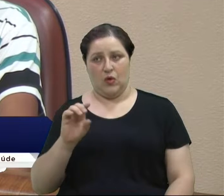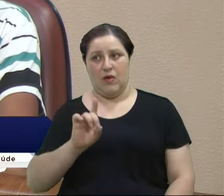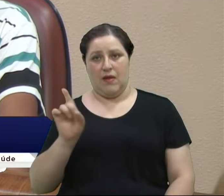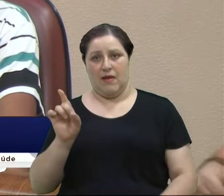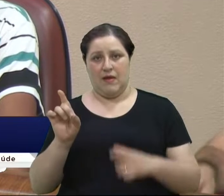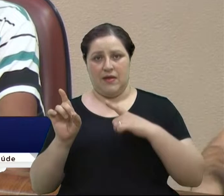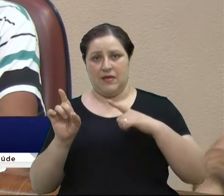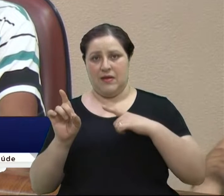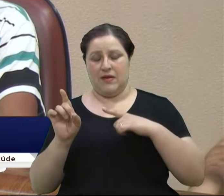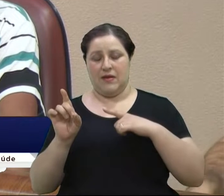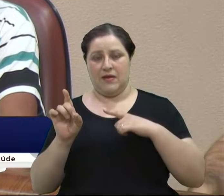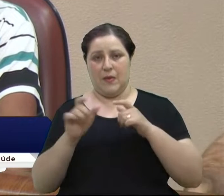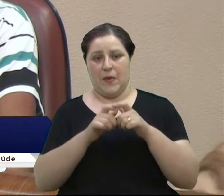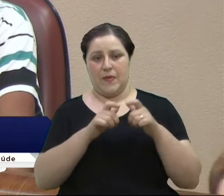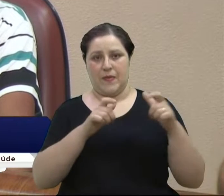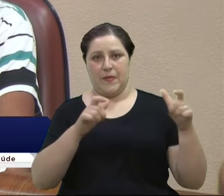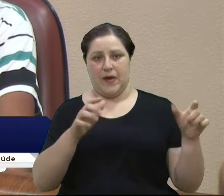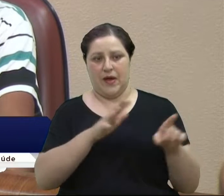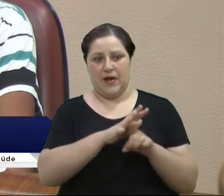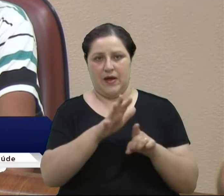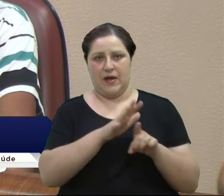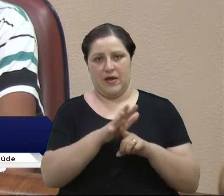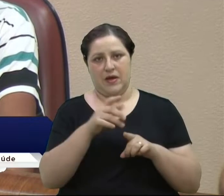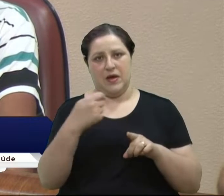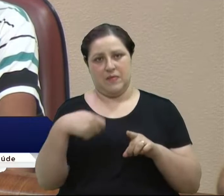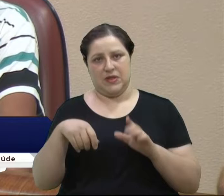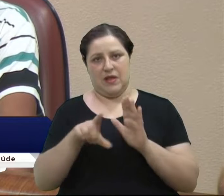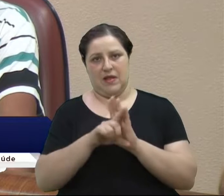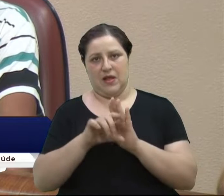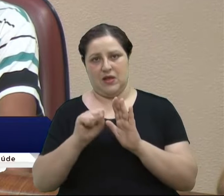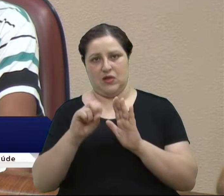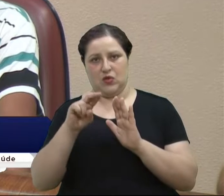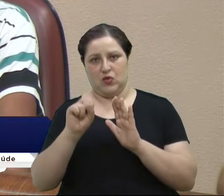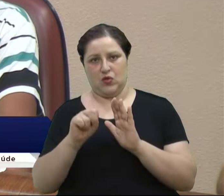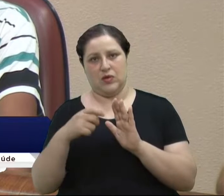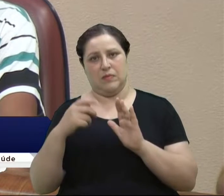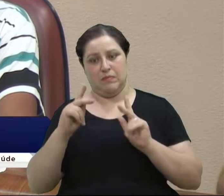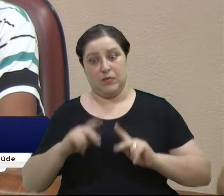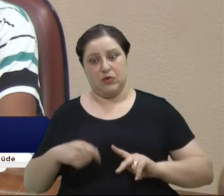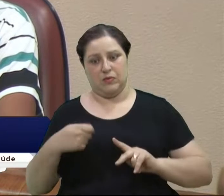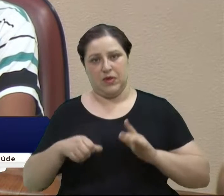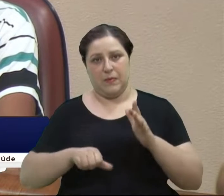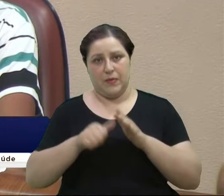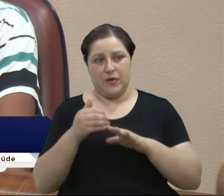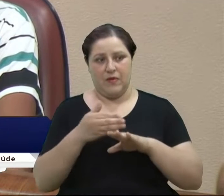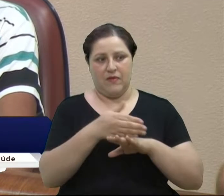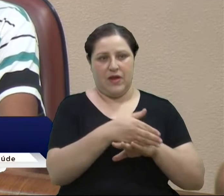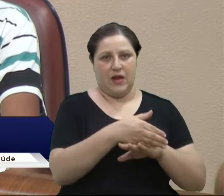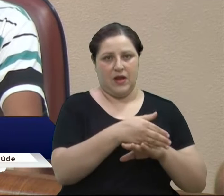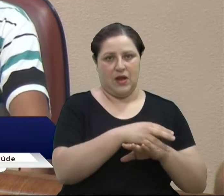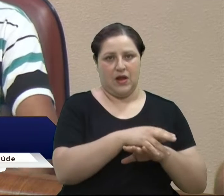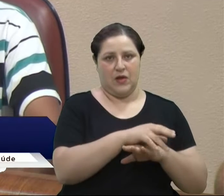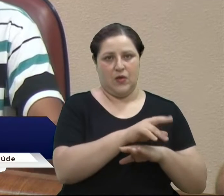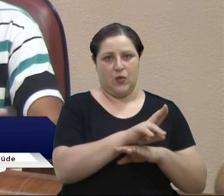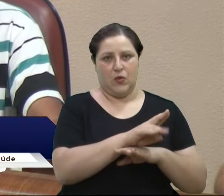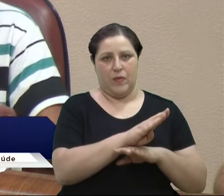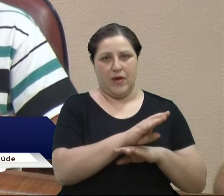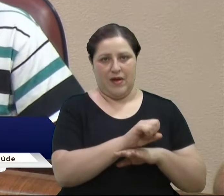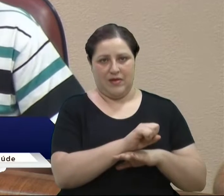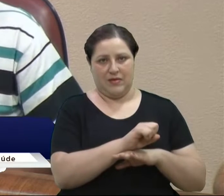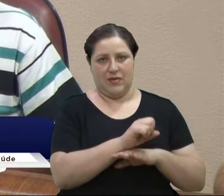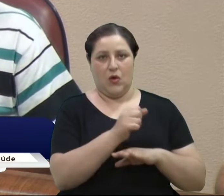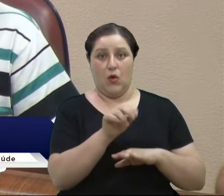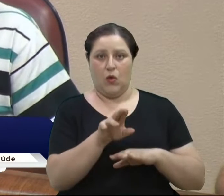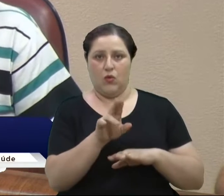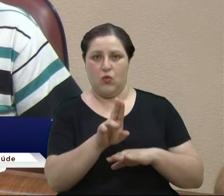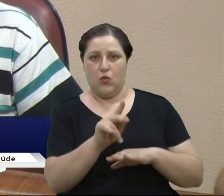lei do SUS, esse acesso deveria ser nas unidades básicas de saúde, ou até mesmo nas UPAs, e acabam procurando